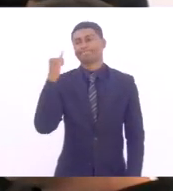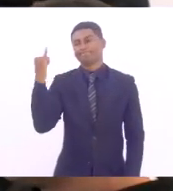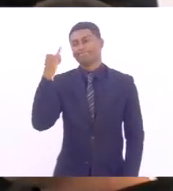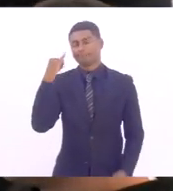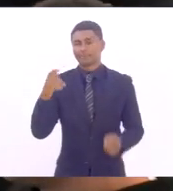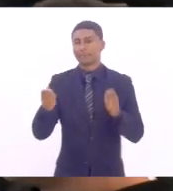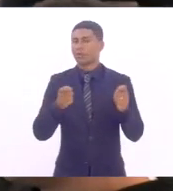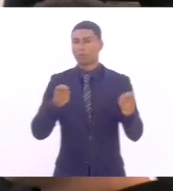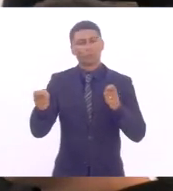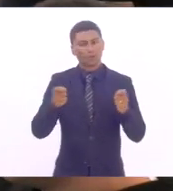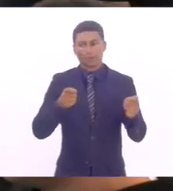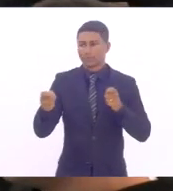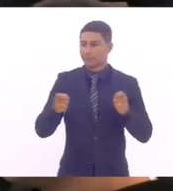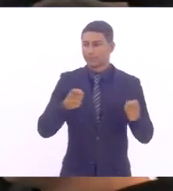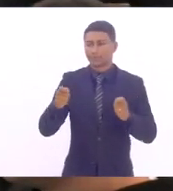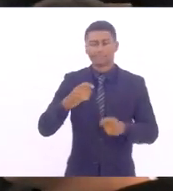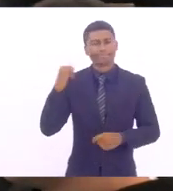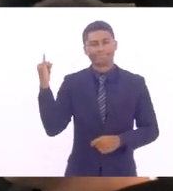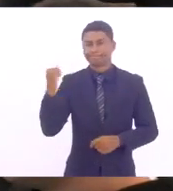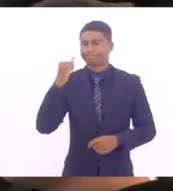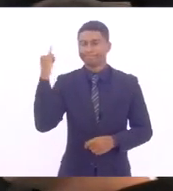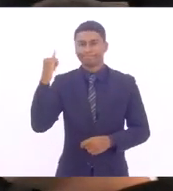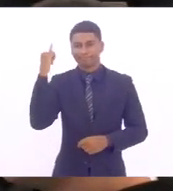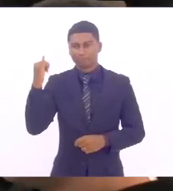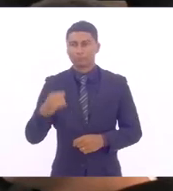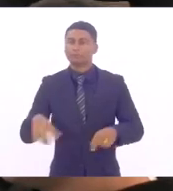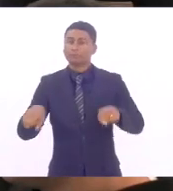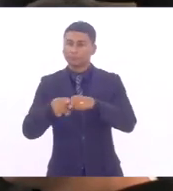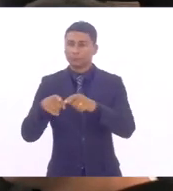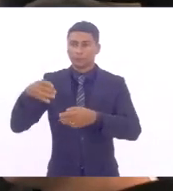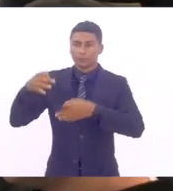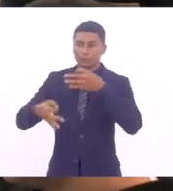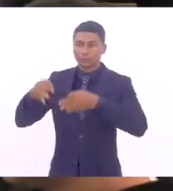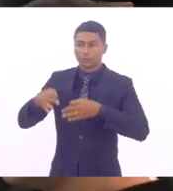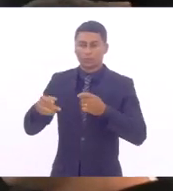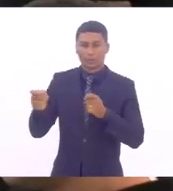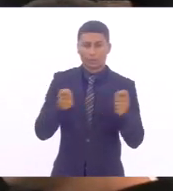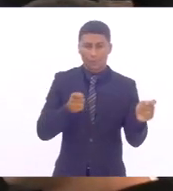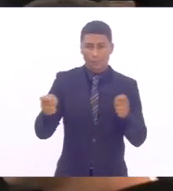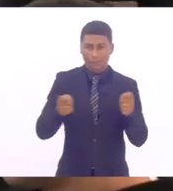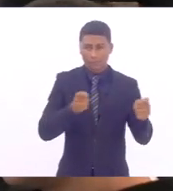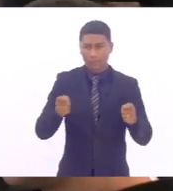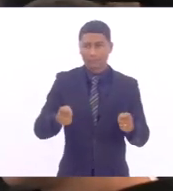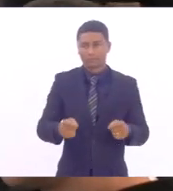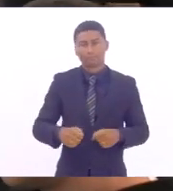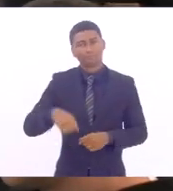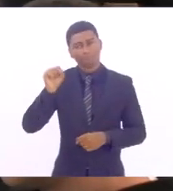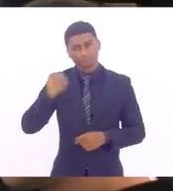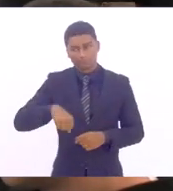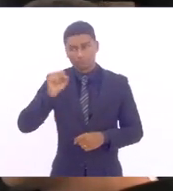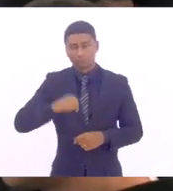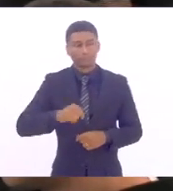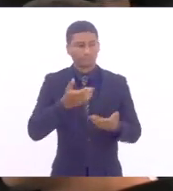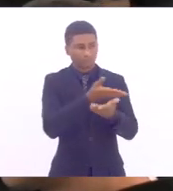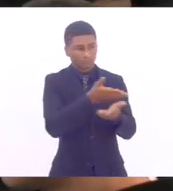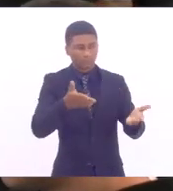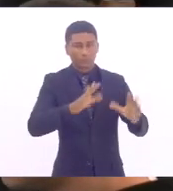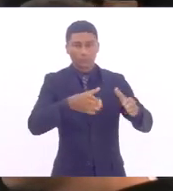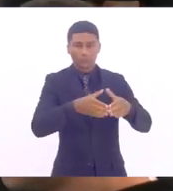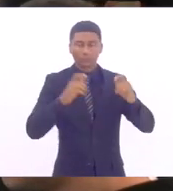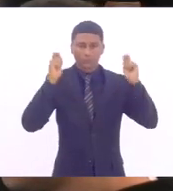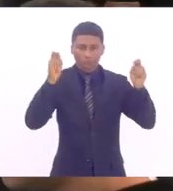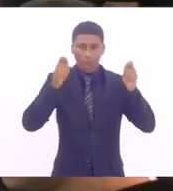controle administrativo e, de certa forma, judicial. Claro que tem que ser reconhecido o direito das torcidas